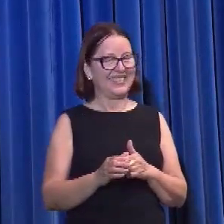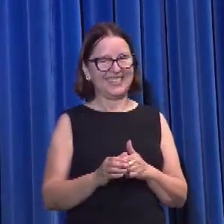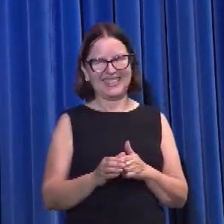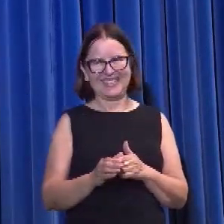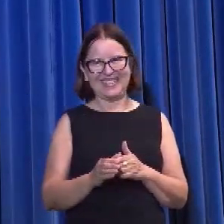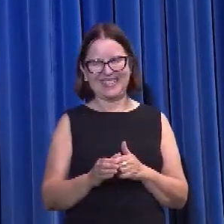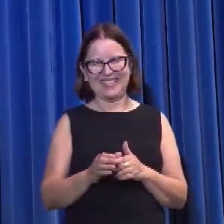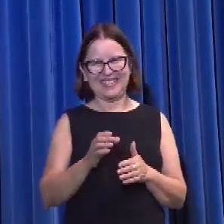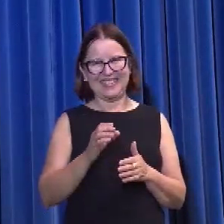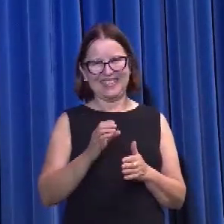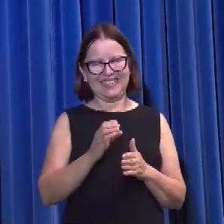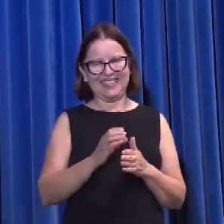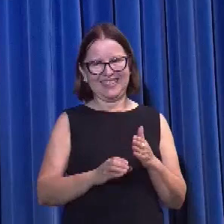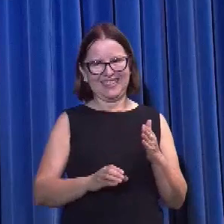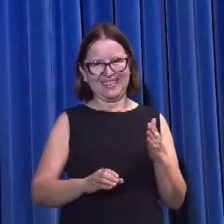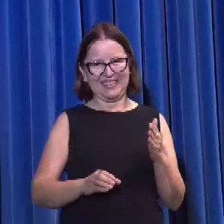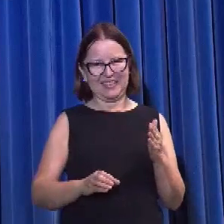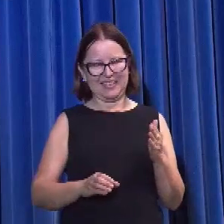tempo demais.